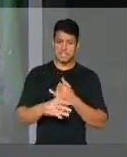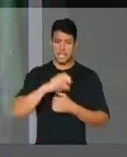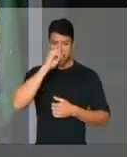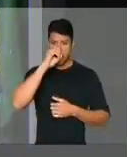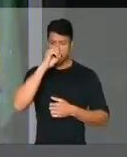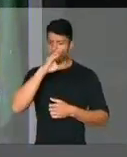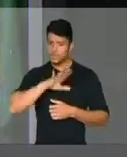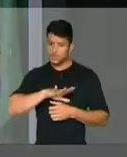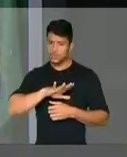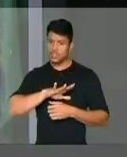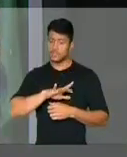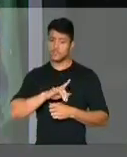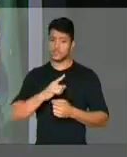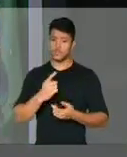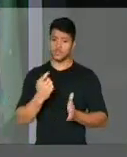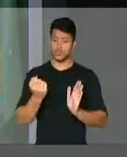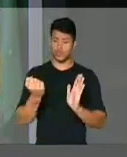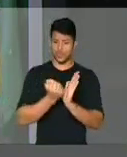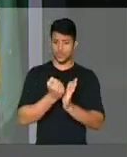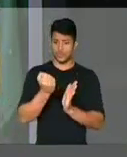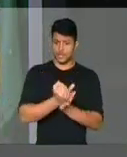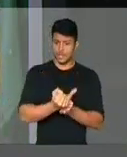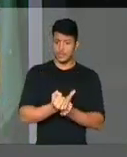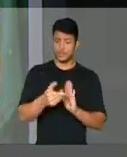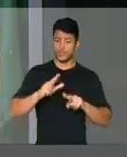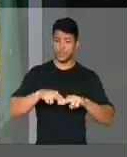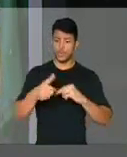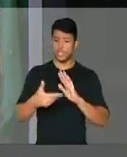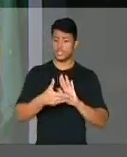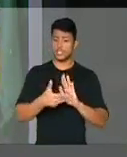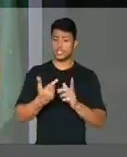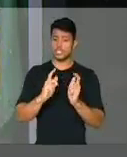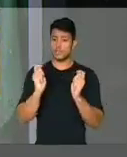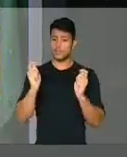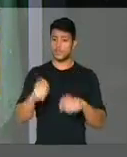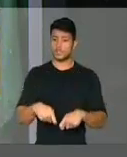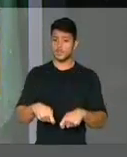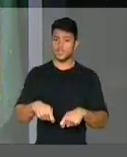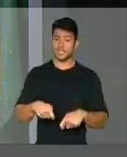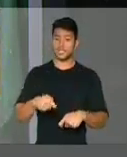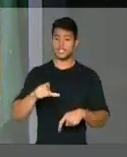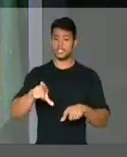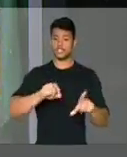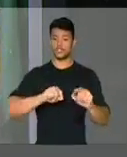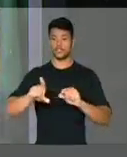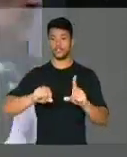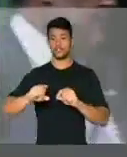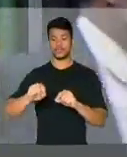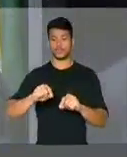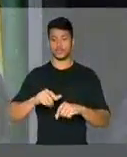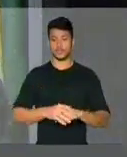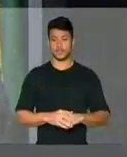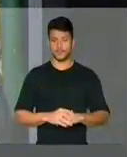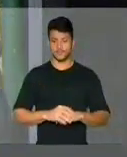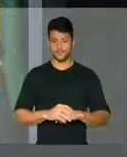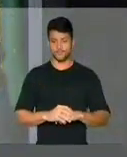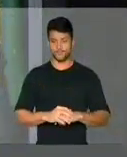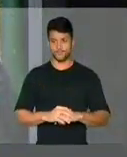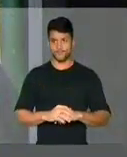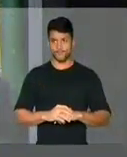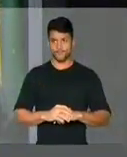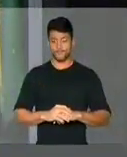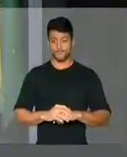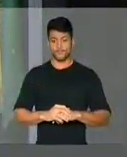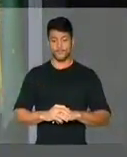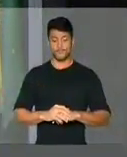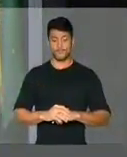abusividade da cláusula contratual que retira do consumidor a possibilidade de optar